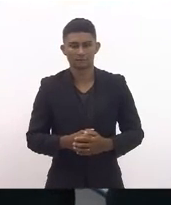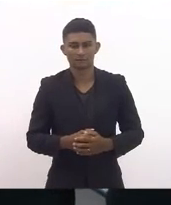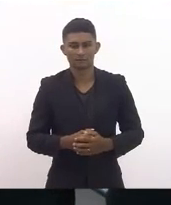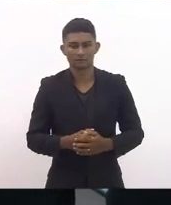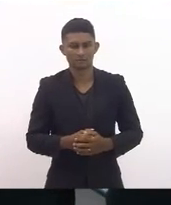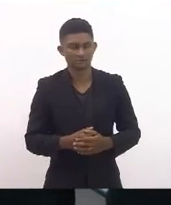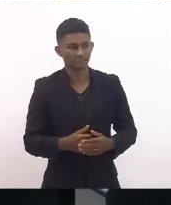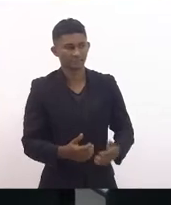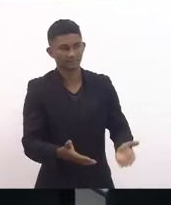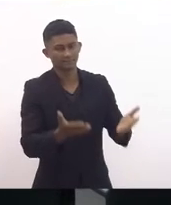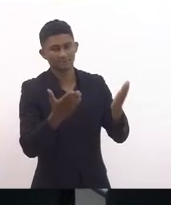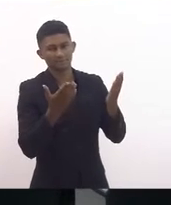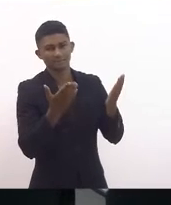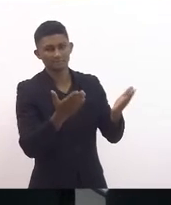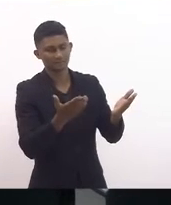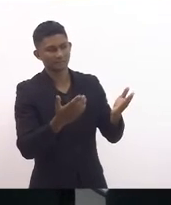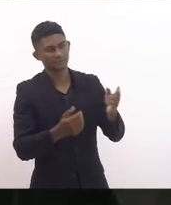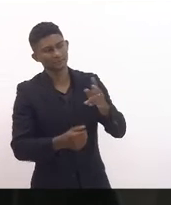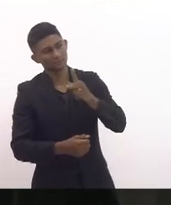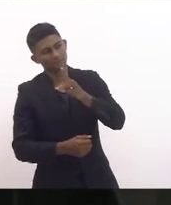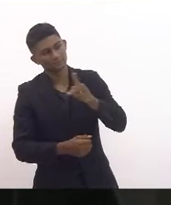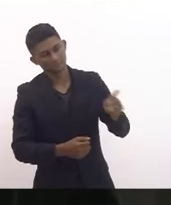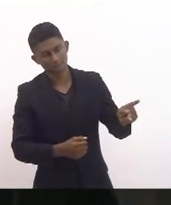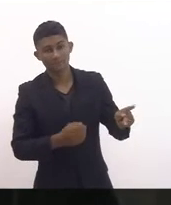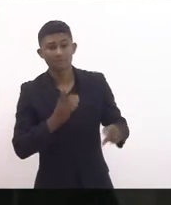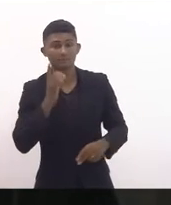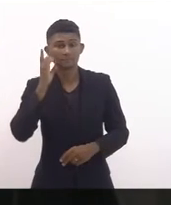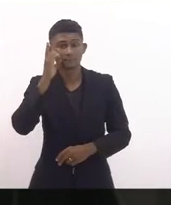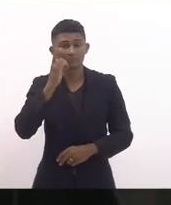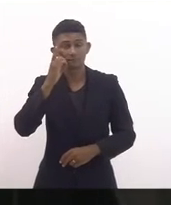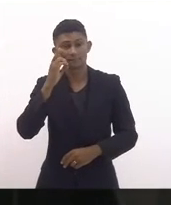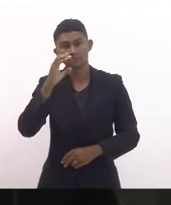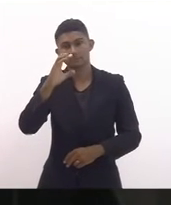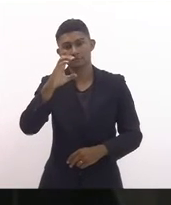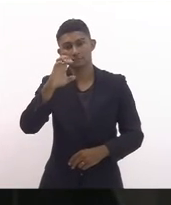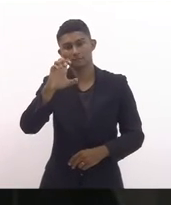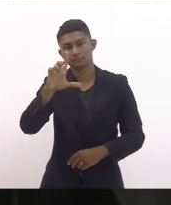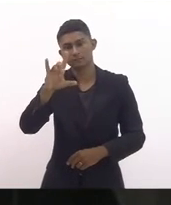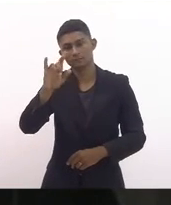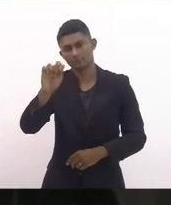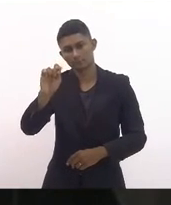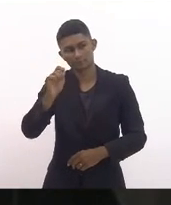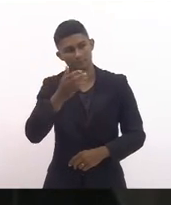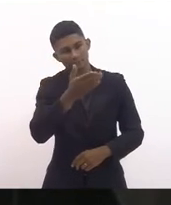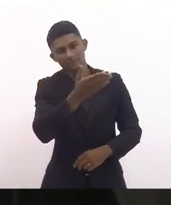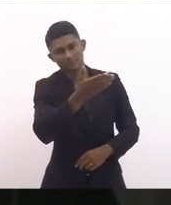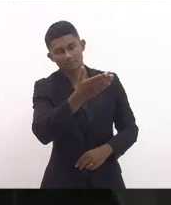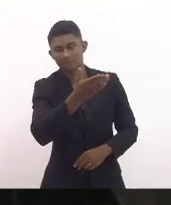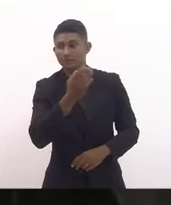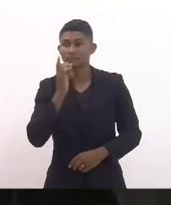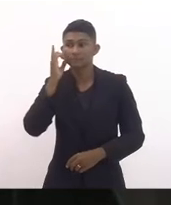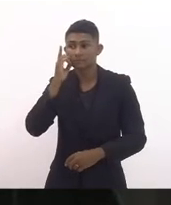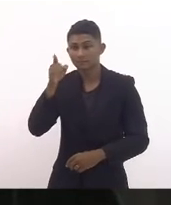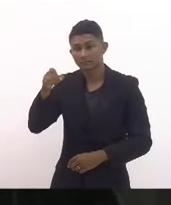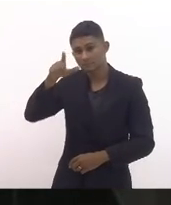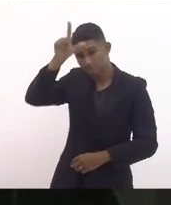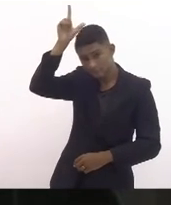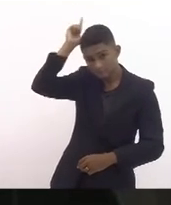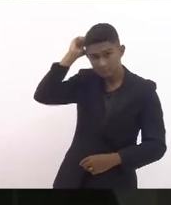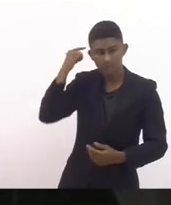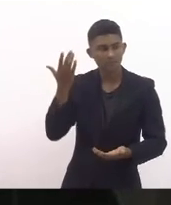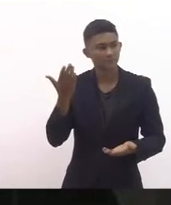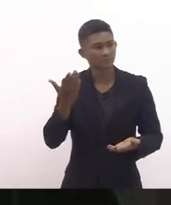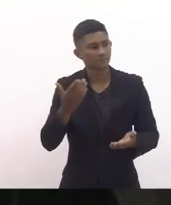senhora Presidente a deputada Célia Jordão o Deputado Luiz Paulo deputado